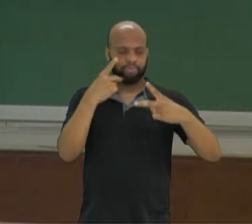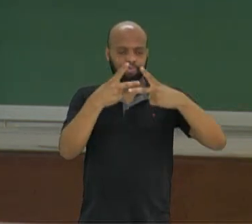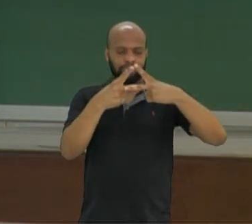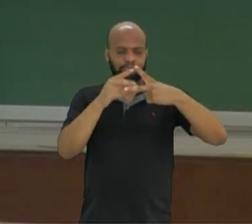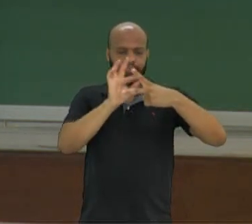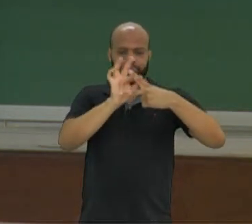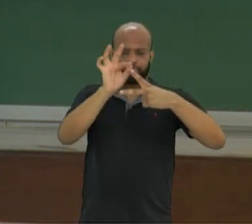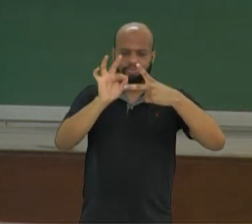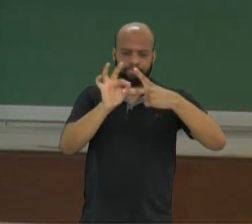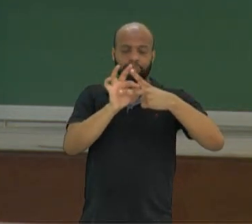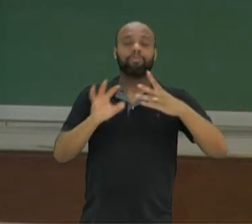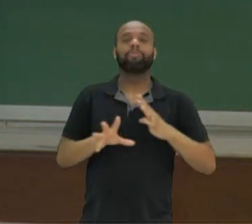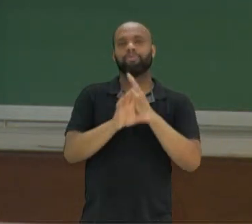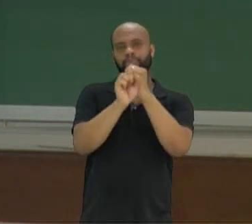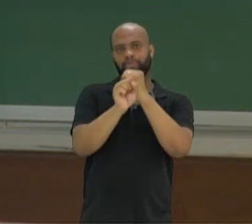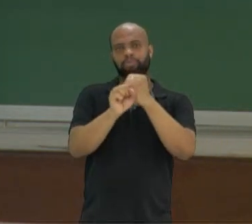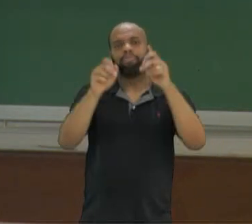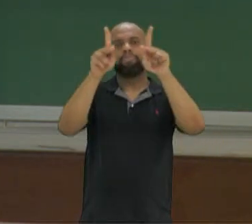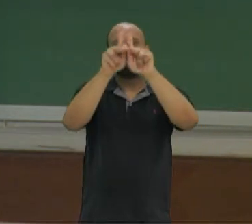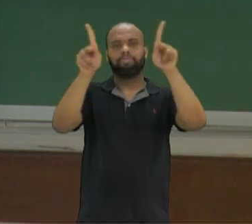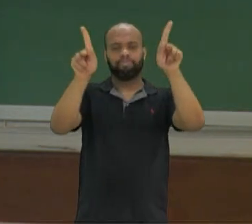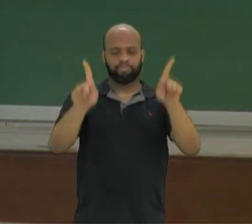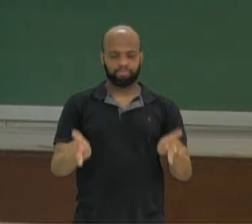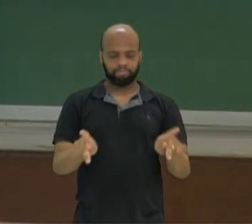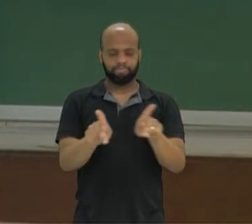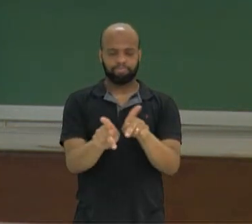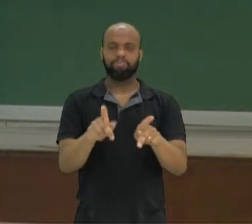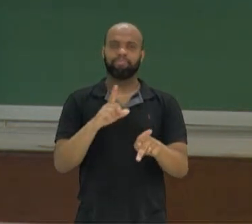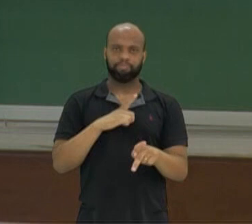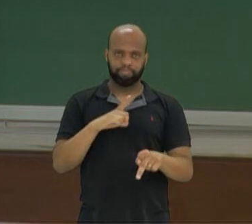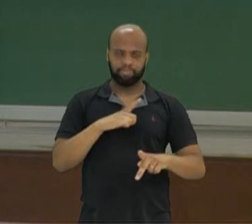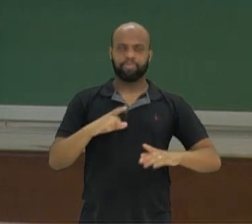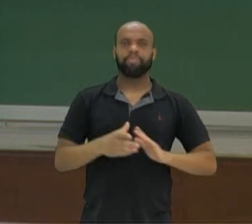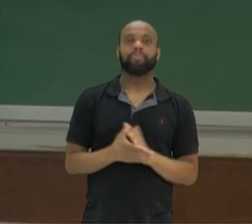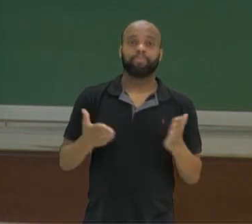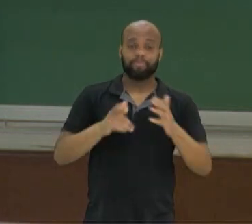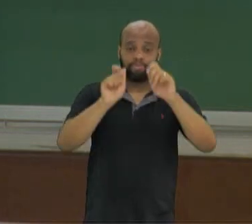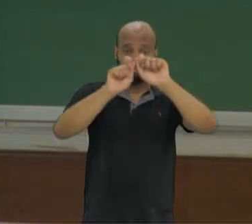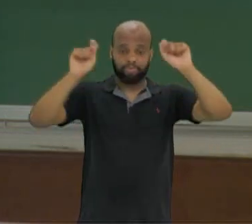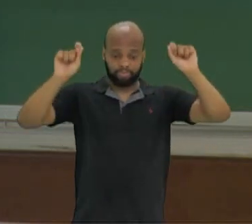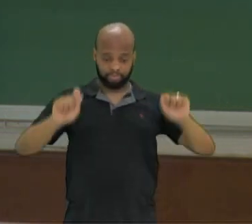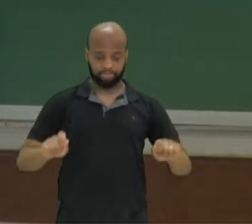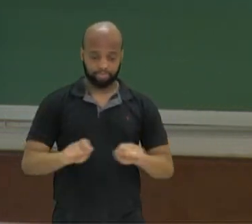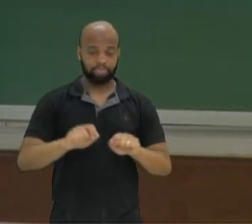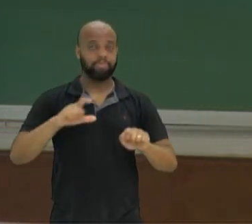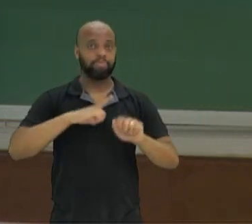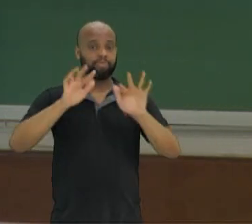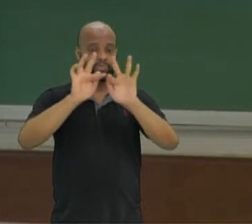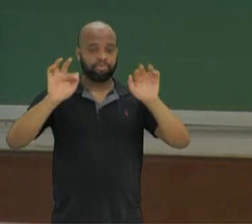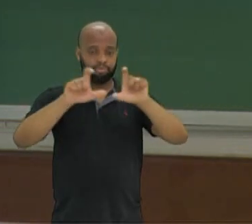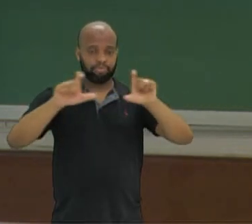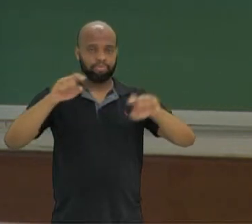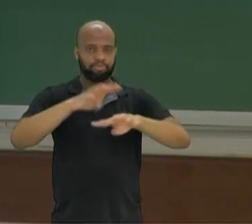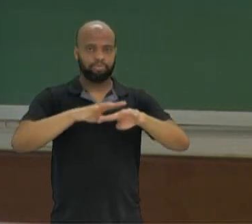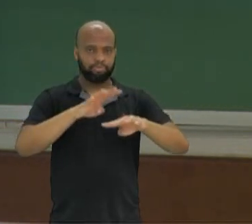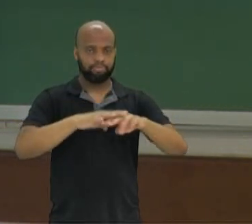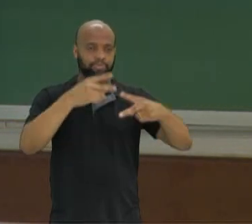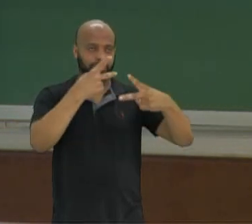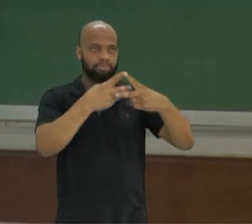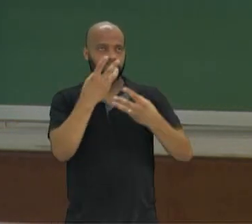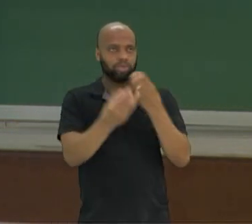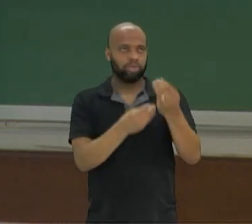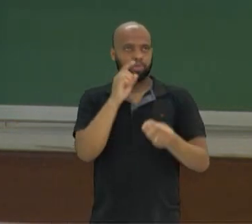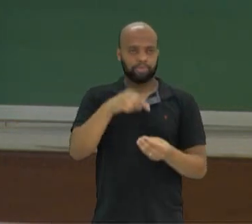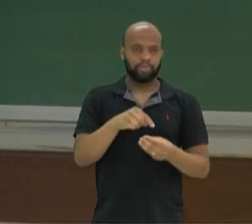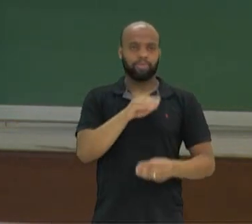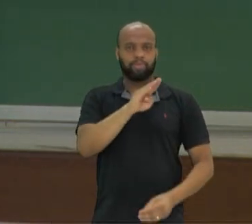Qualquer figura geométrica. Perímetro é o que você tem em volta. Agora a área você tem fórmulas próprias. Do triângulo é base vezes